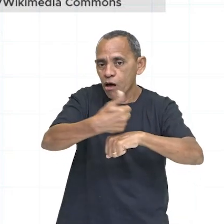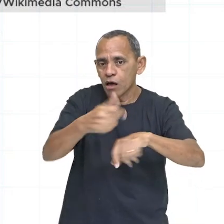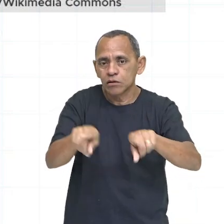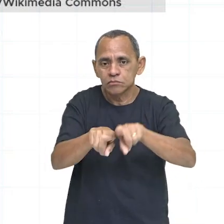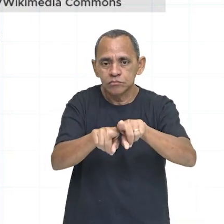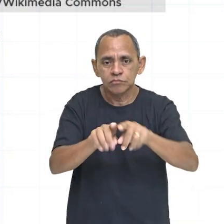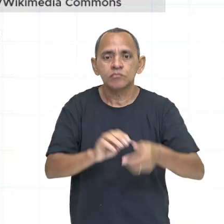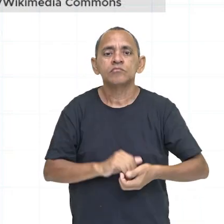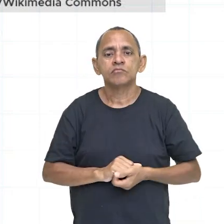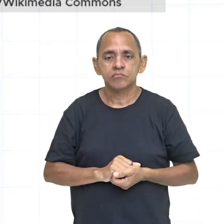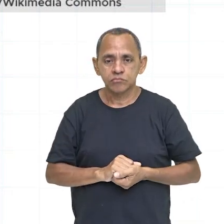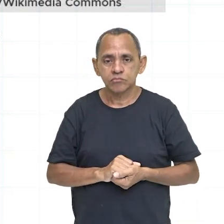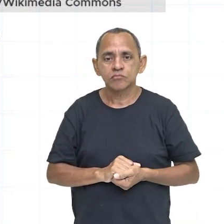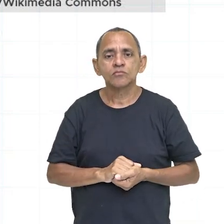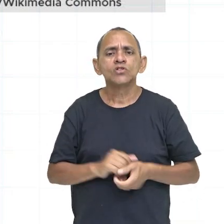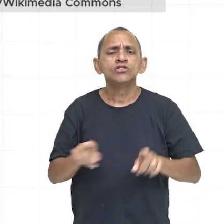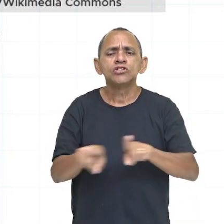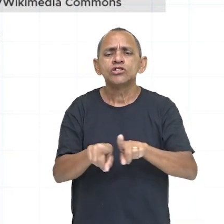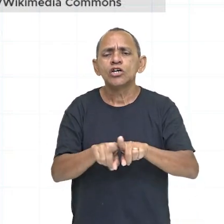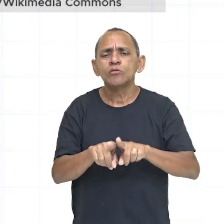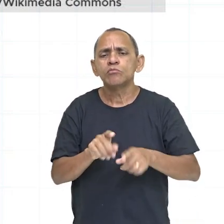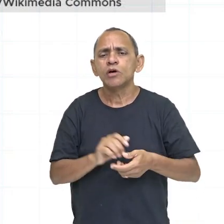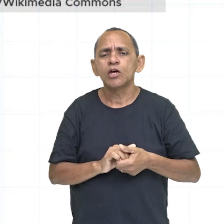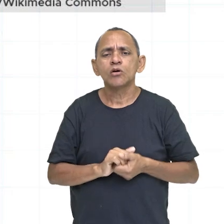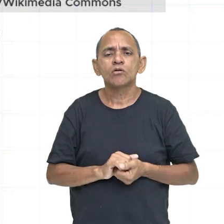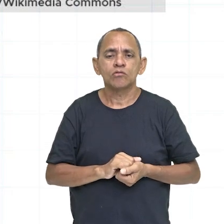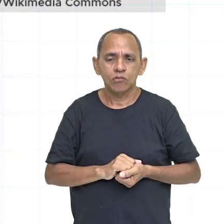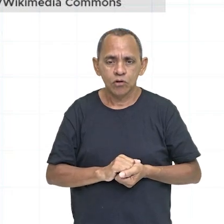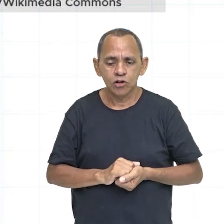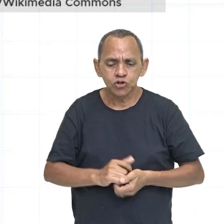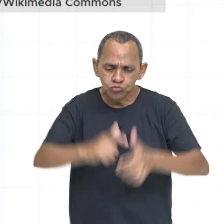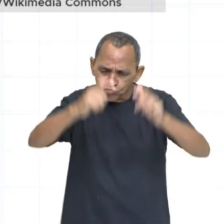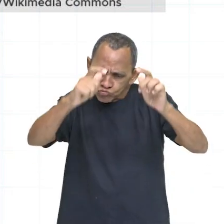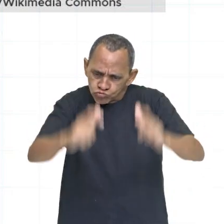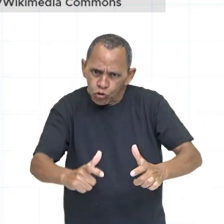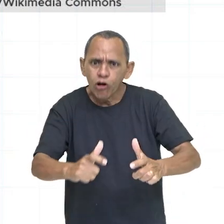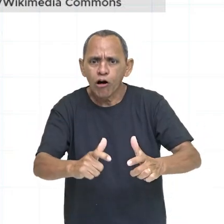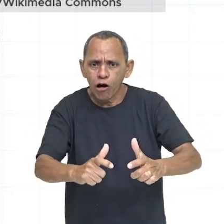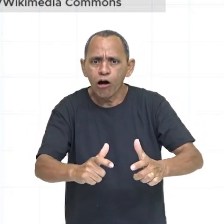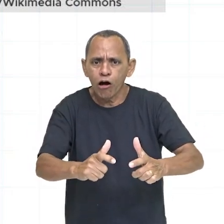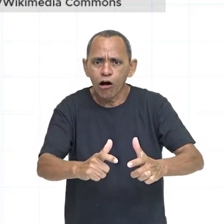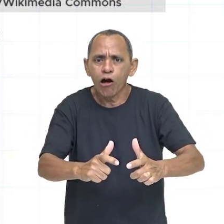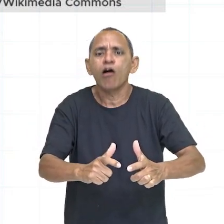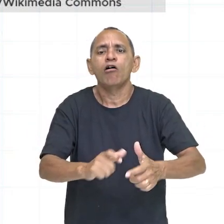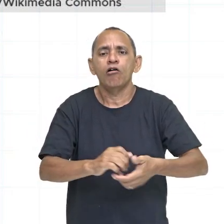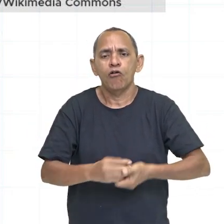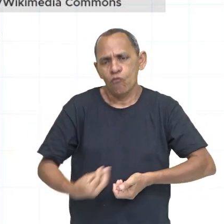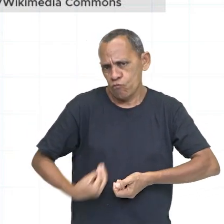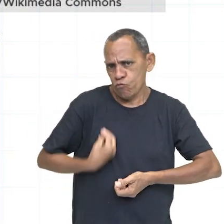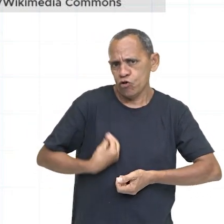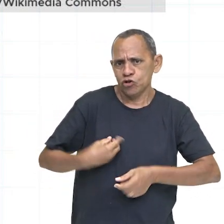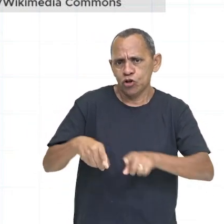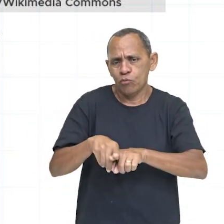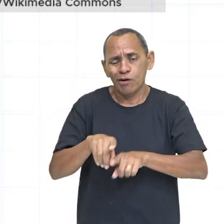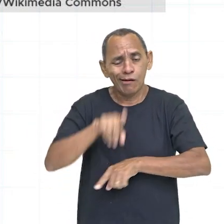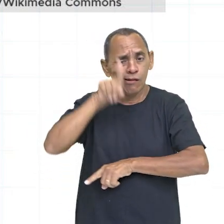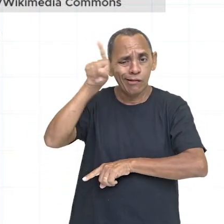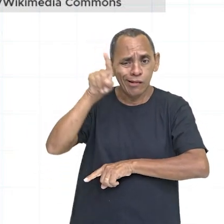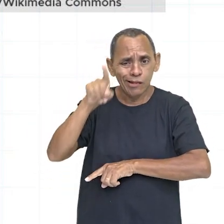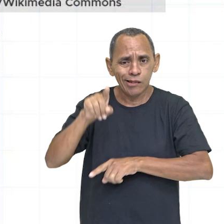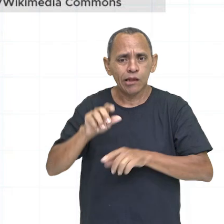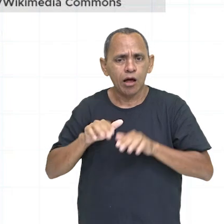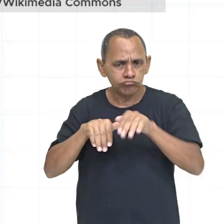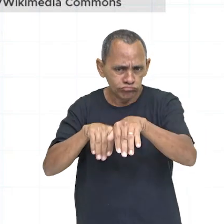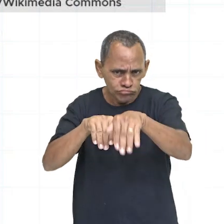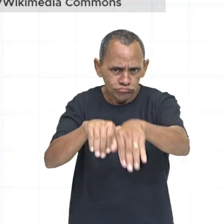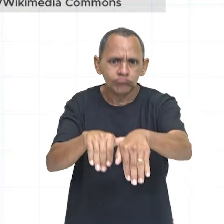já é quando eles se firmam, ok? Lá na Austrália, the